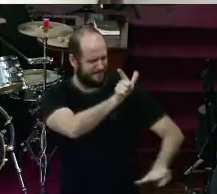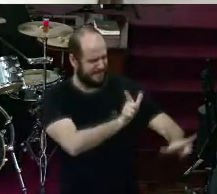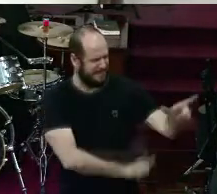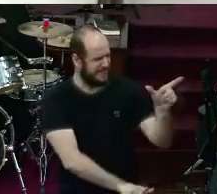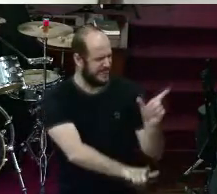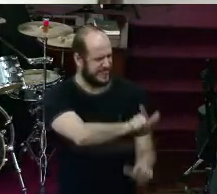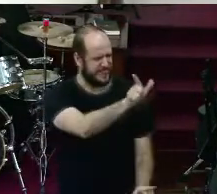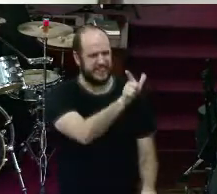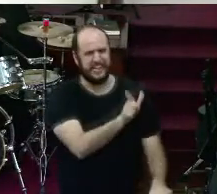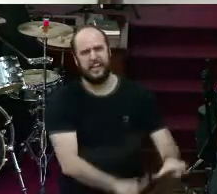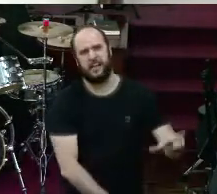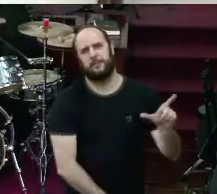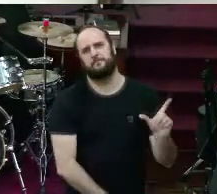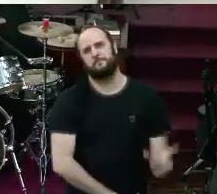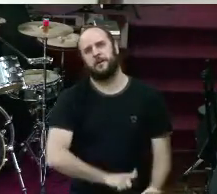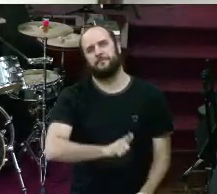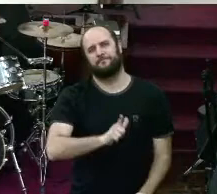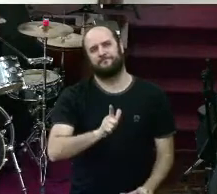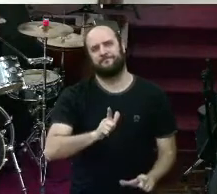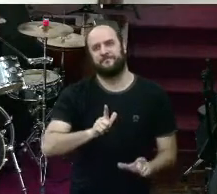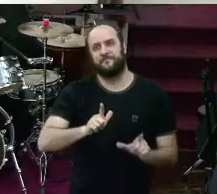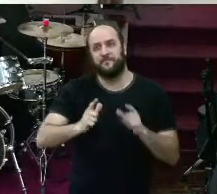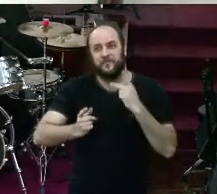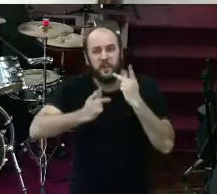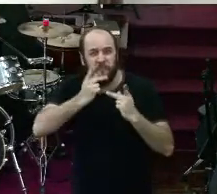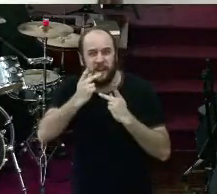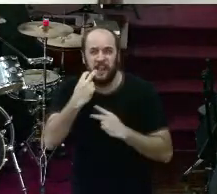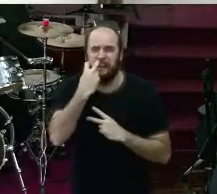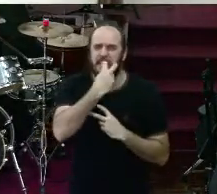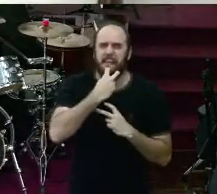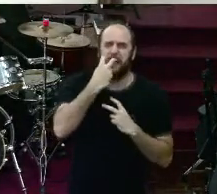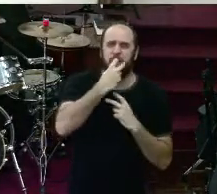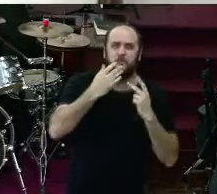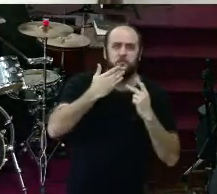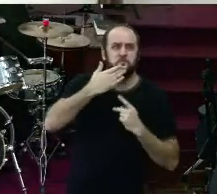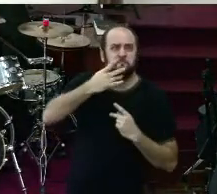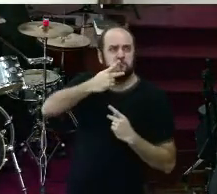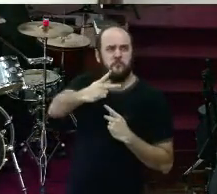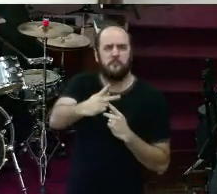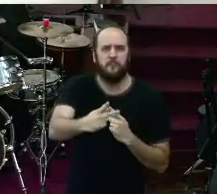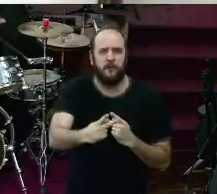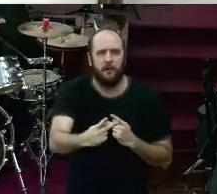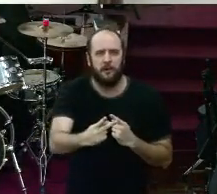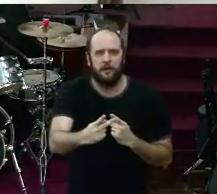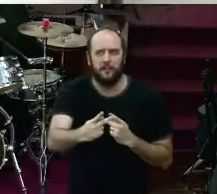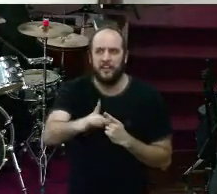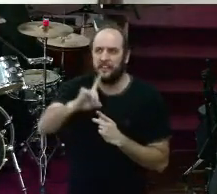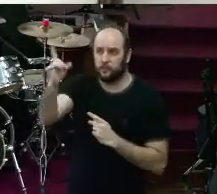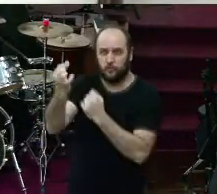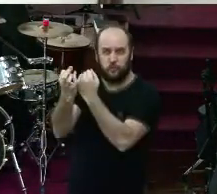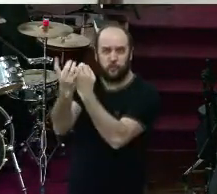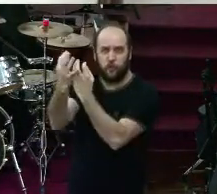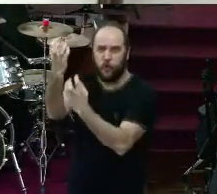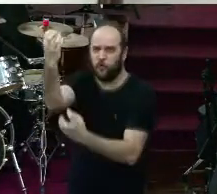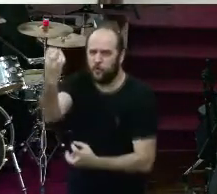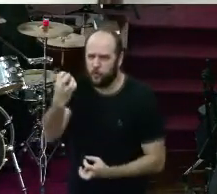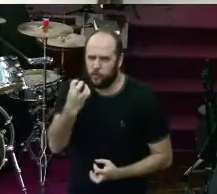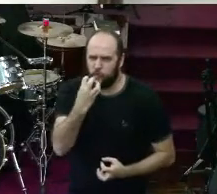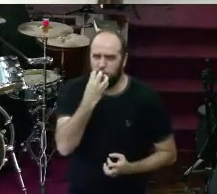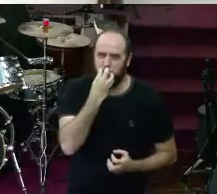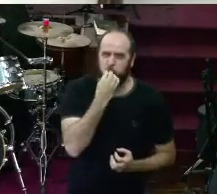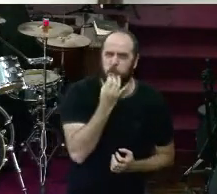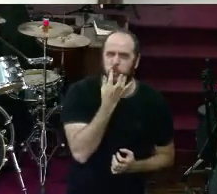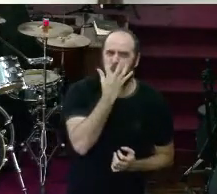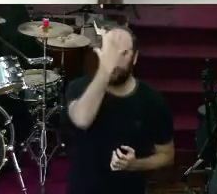dos seus lábios. Alguns dizem até porque ele usaria seus lábios para profetizar, mas talvez o seu problema seja em outra parte da